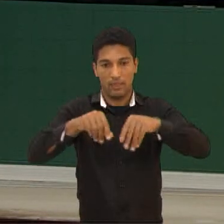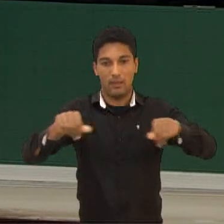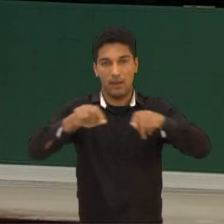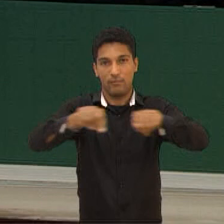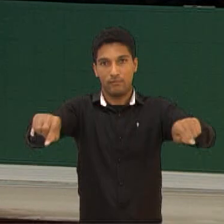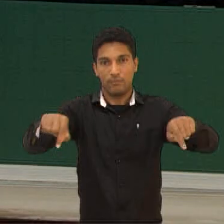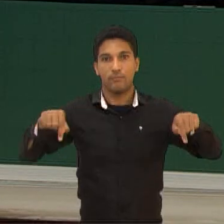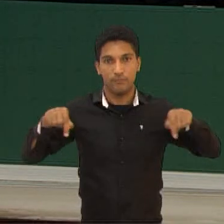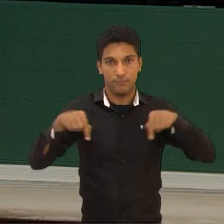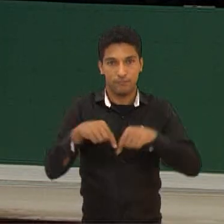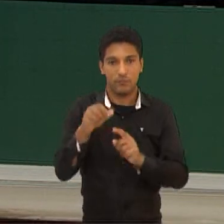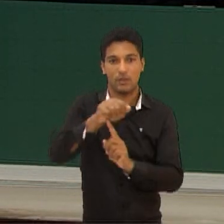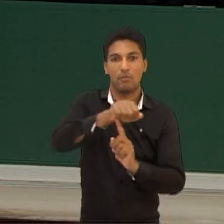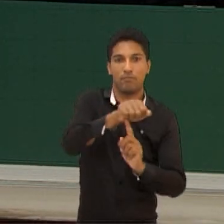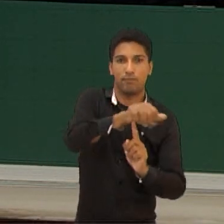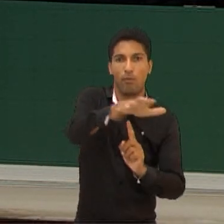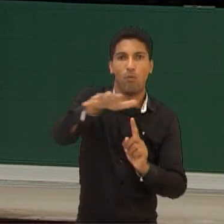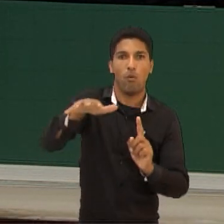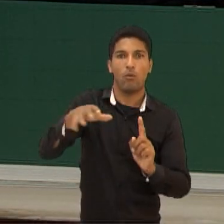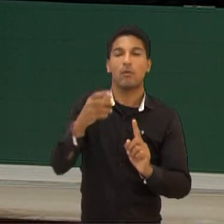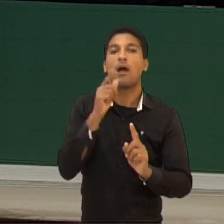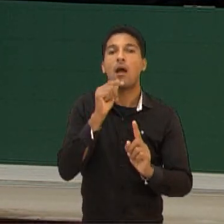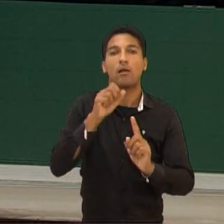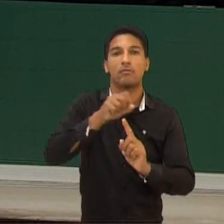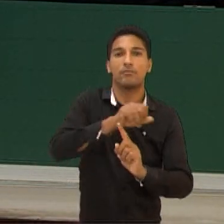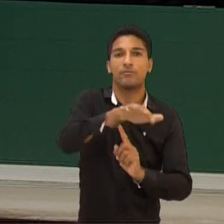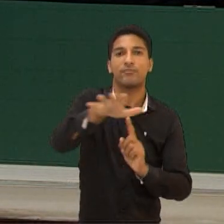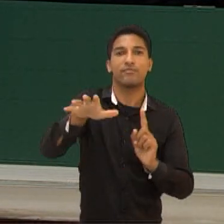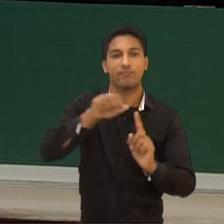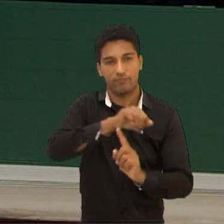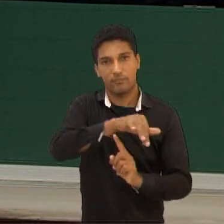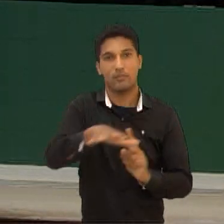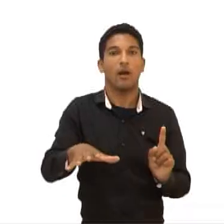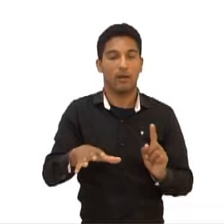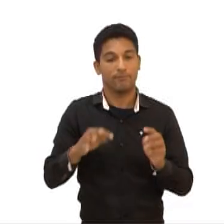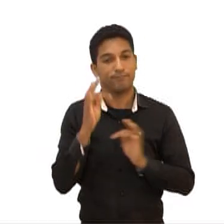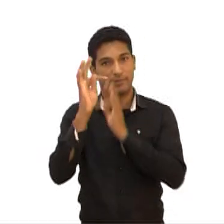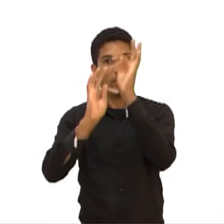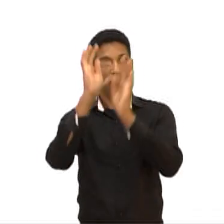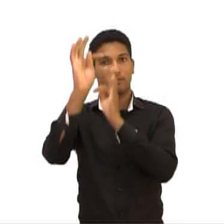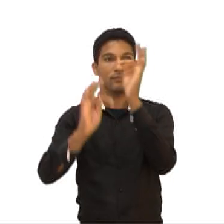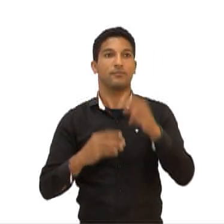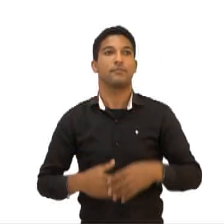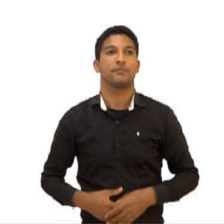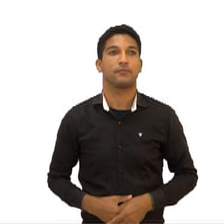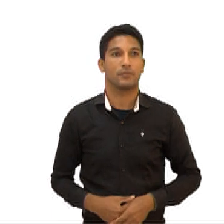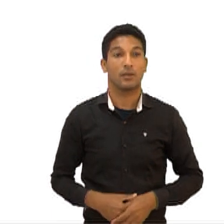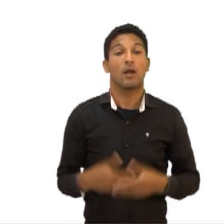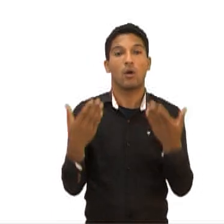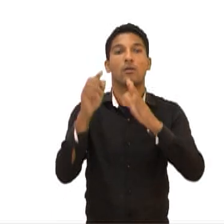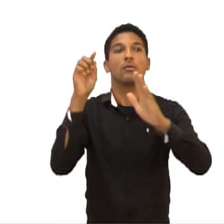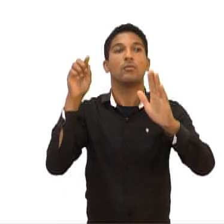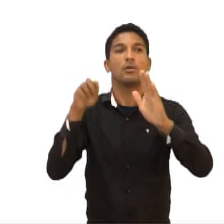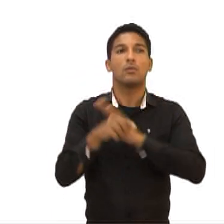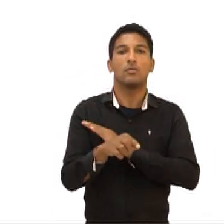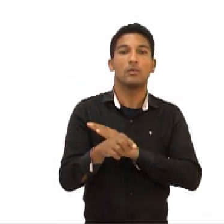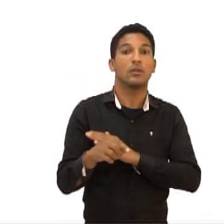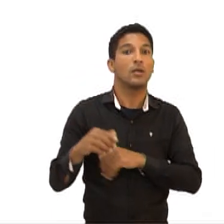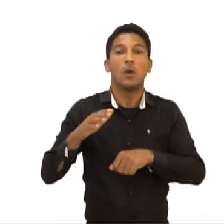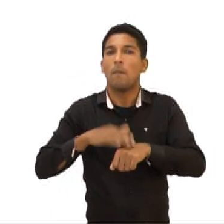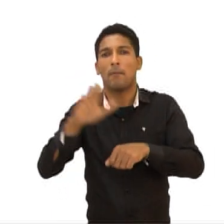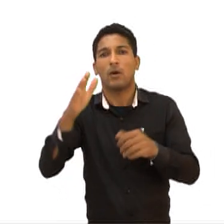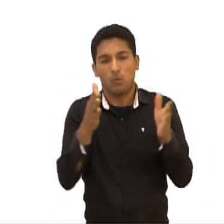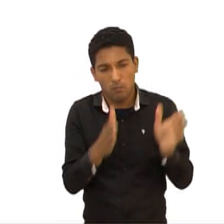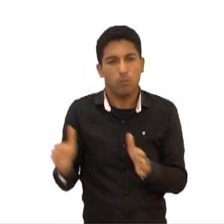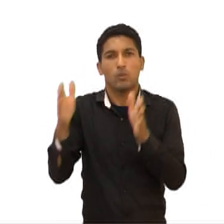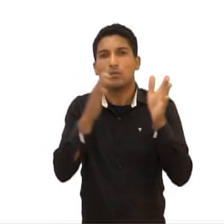acabou favorecendo a Ásia Meridional. Olha, o maior produtor agropecuário do mundo é o Brasil, o